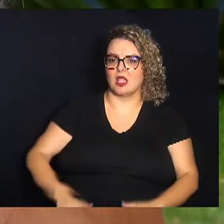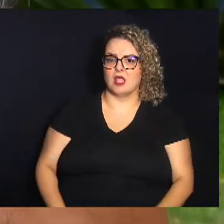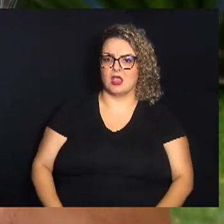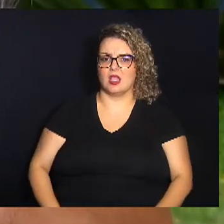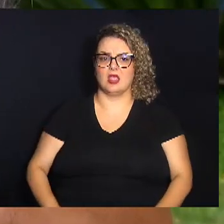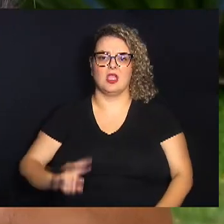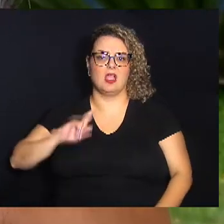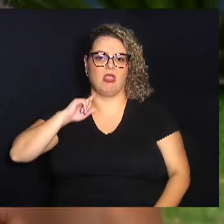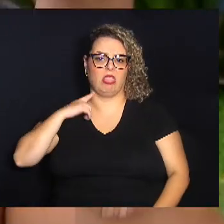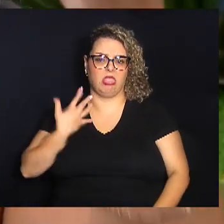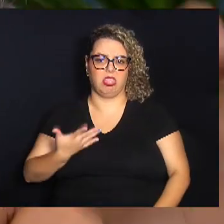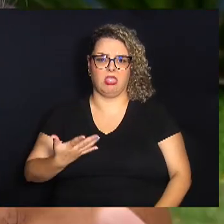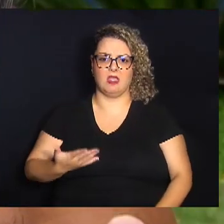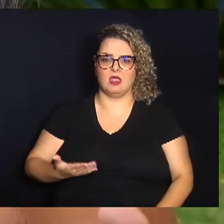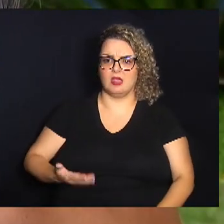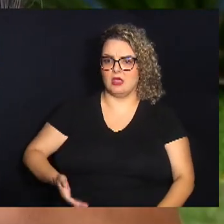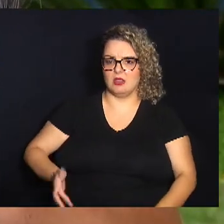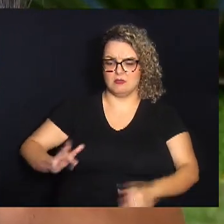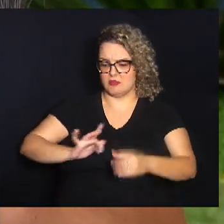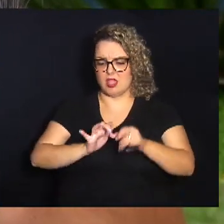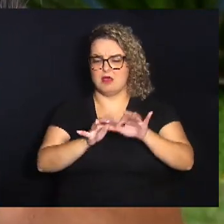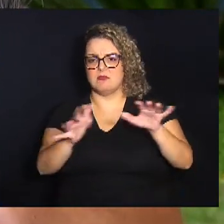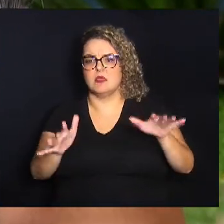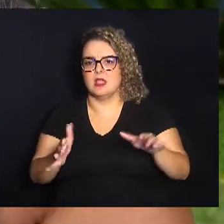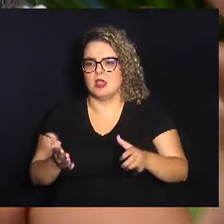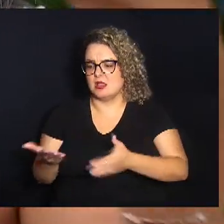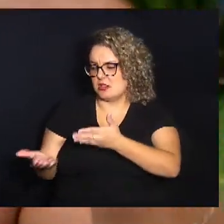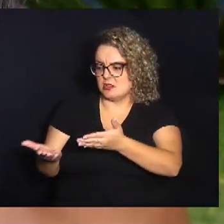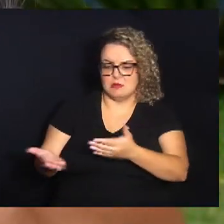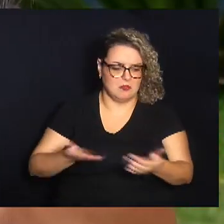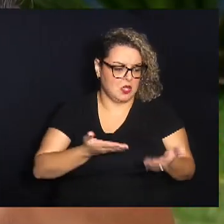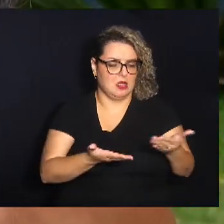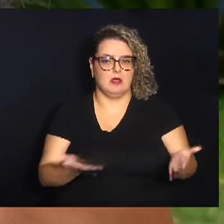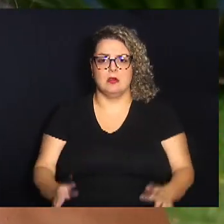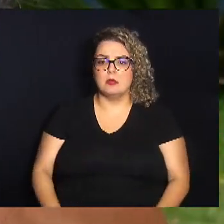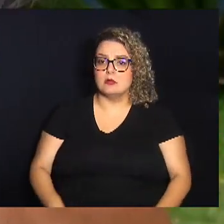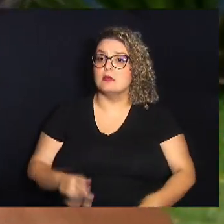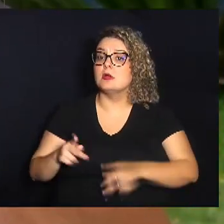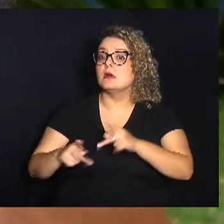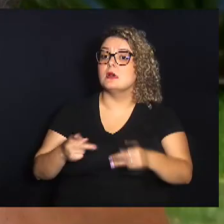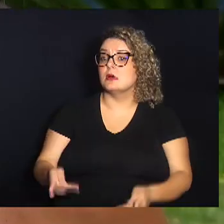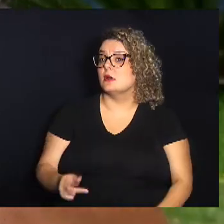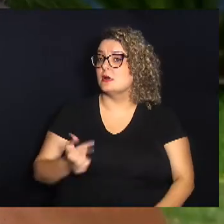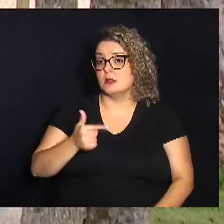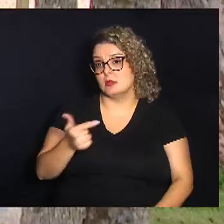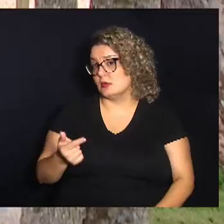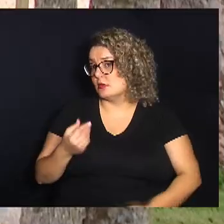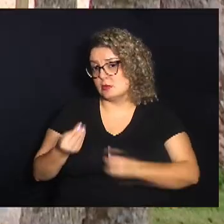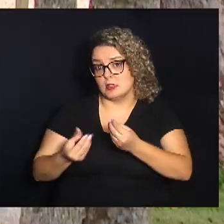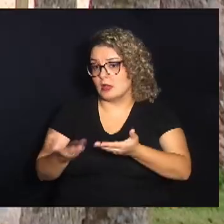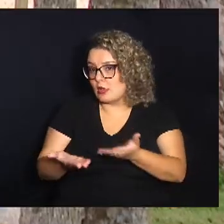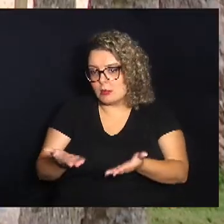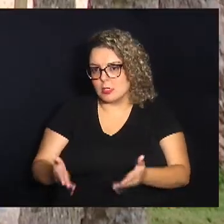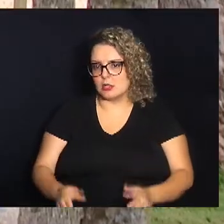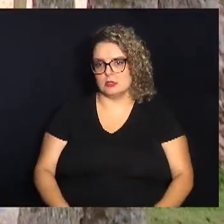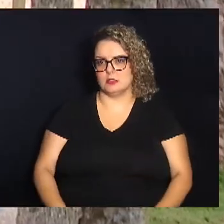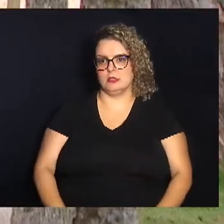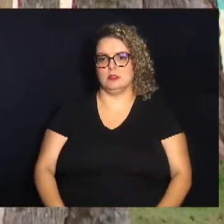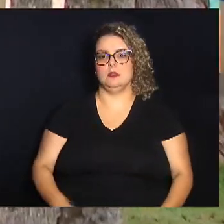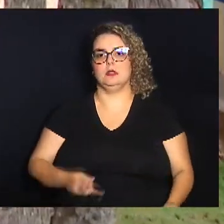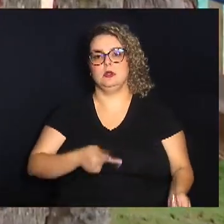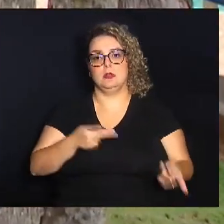de lixo, comida para dengue, a gente cuida de um lado e eles cuidam do outro. Mas a população em si não tem condições de cuidar. Durante a visita